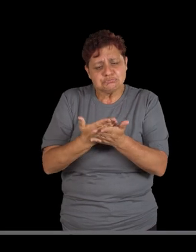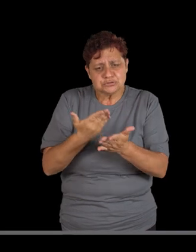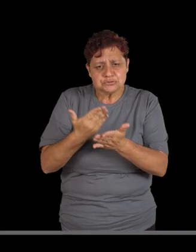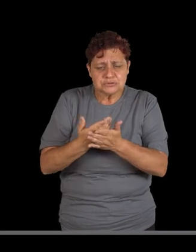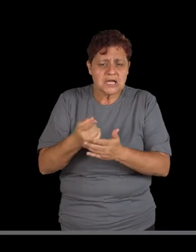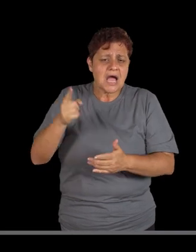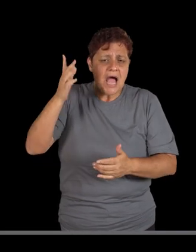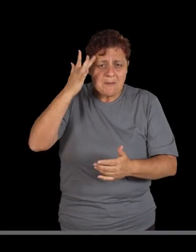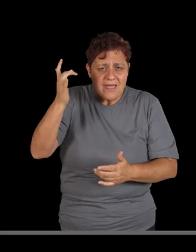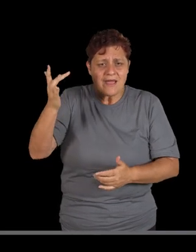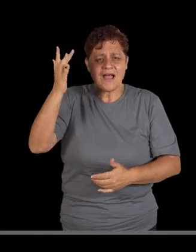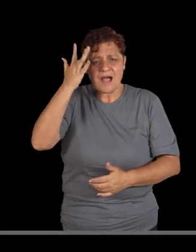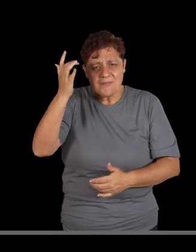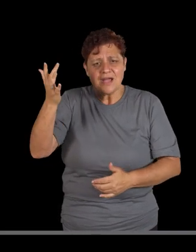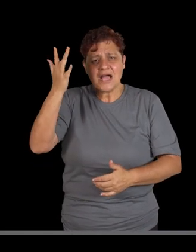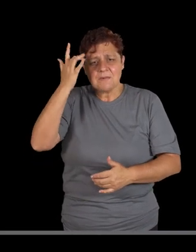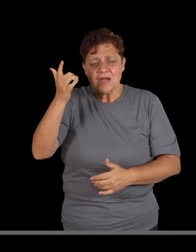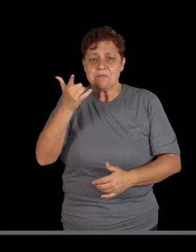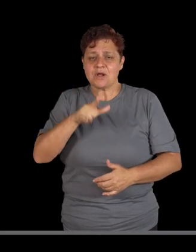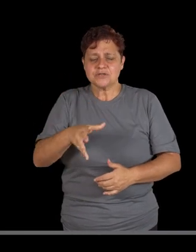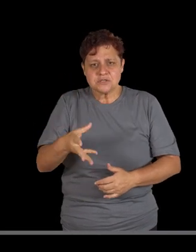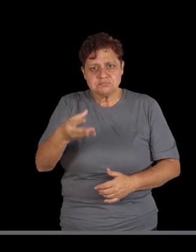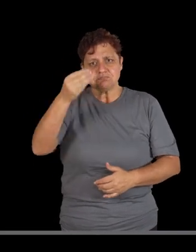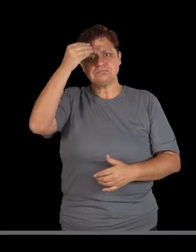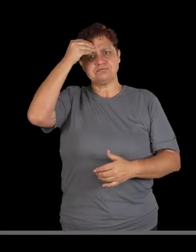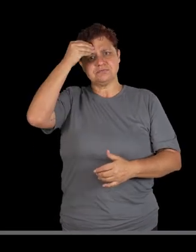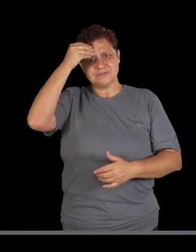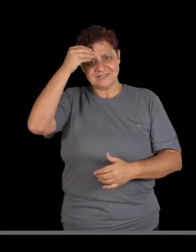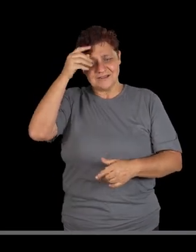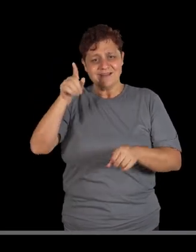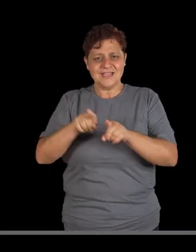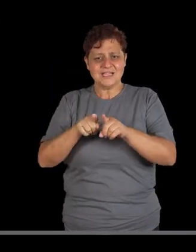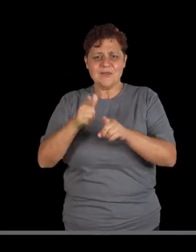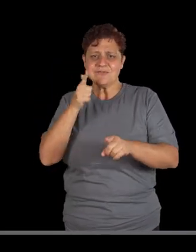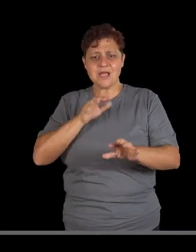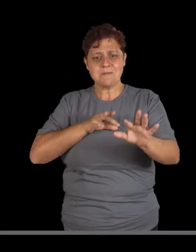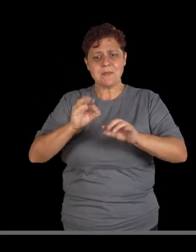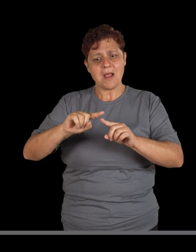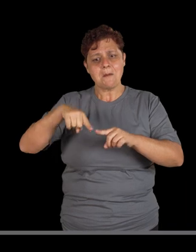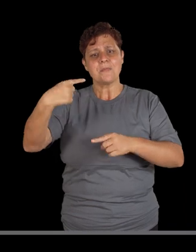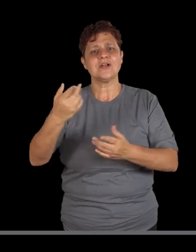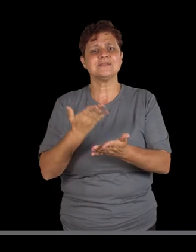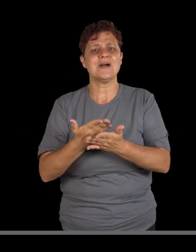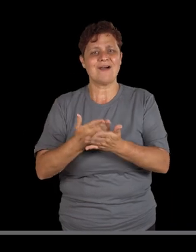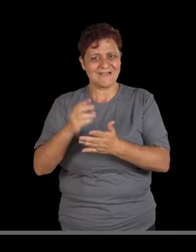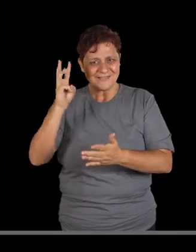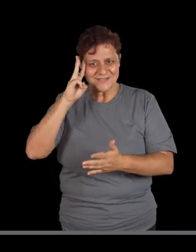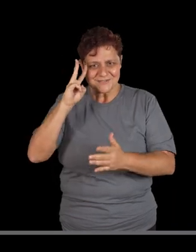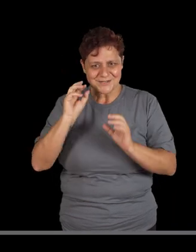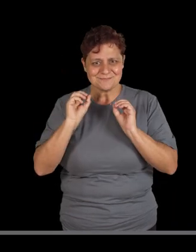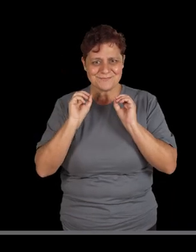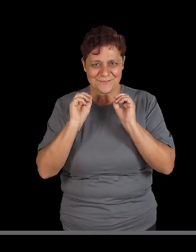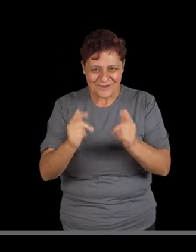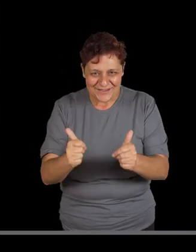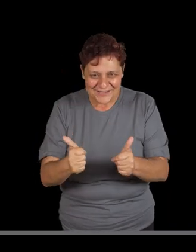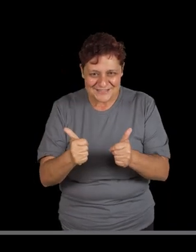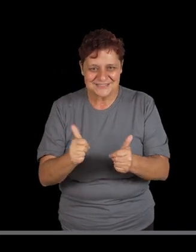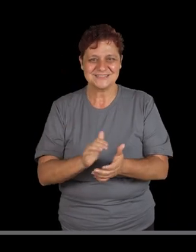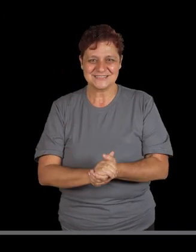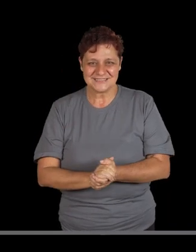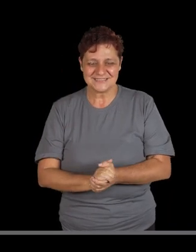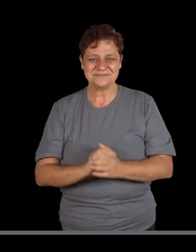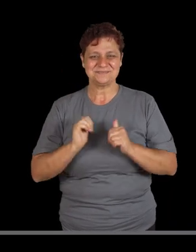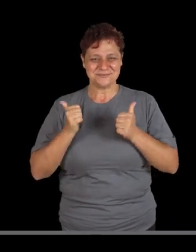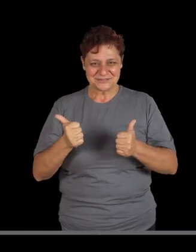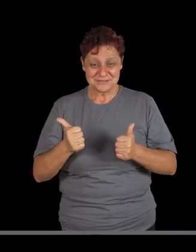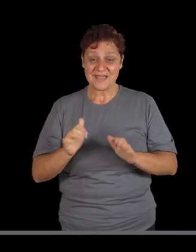a cada um dia para dar o tempo do seu cérebro absorver e te preparar para a próxima aula, que é terça-feira. Beleza, garotinho?